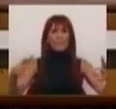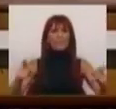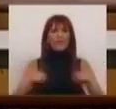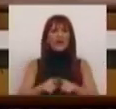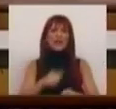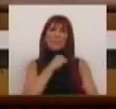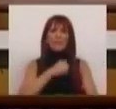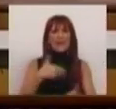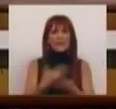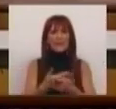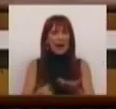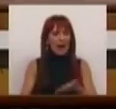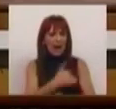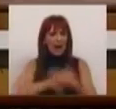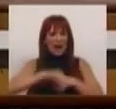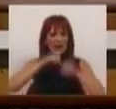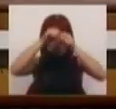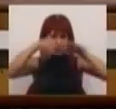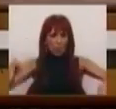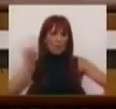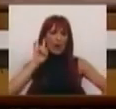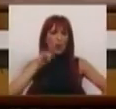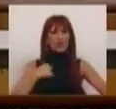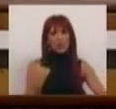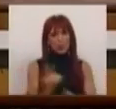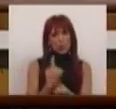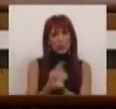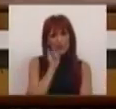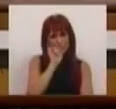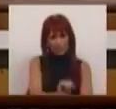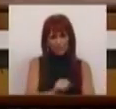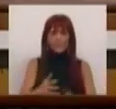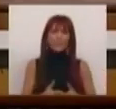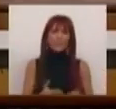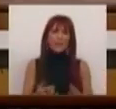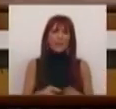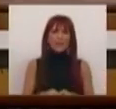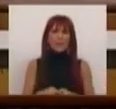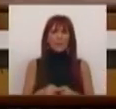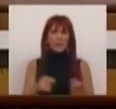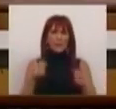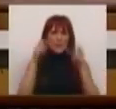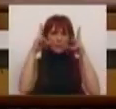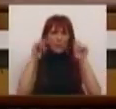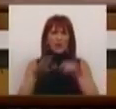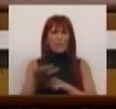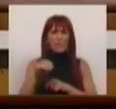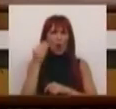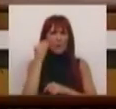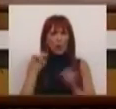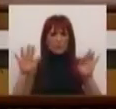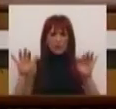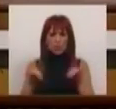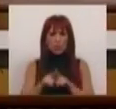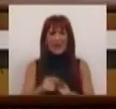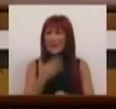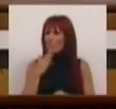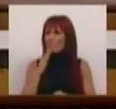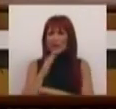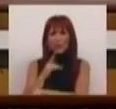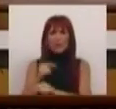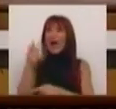lhes permita ganhos na cadeia de valor dos produtos. Exportar é uma forma de reduzir a